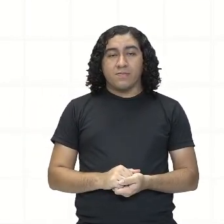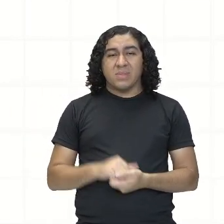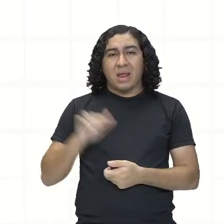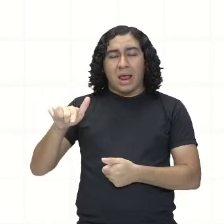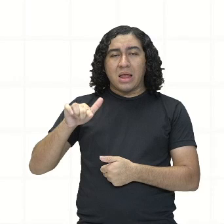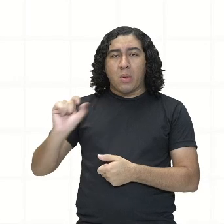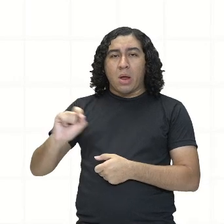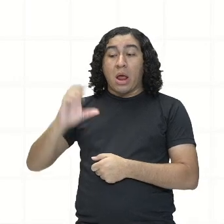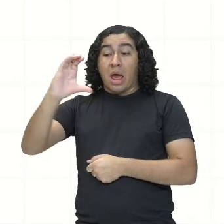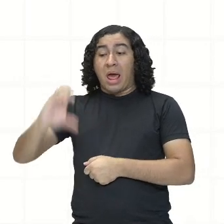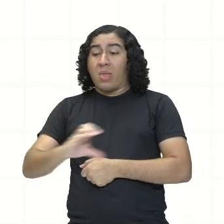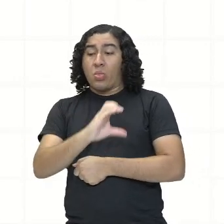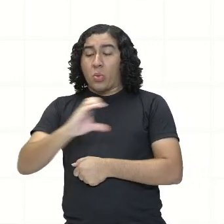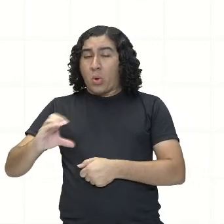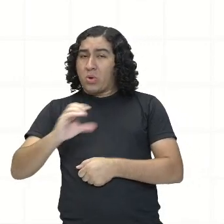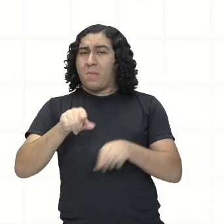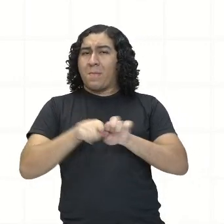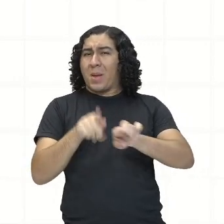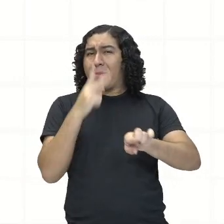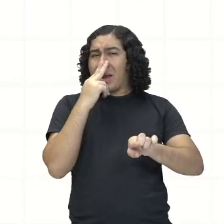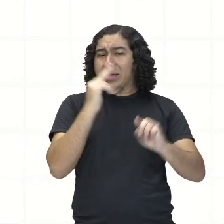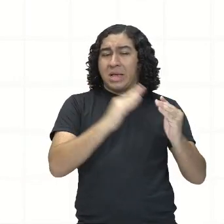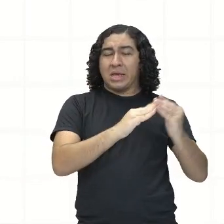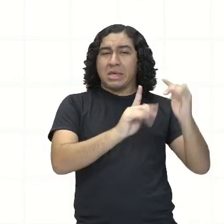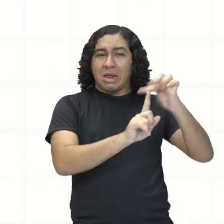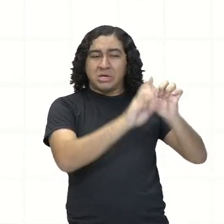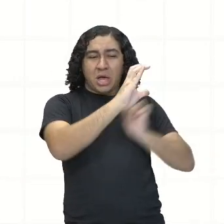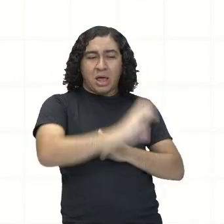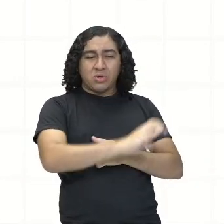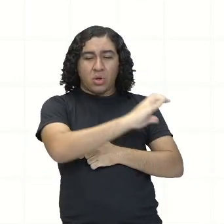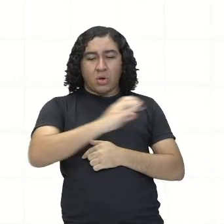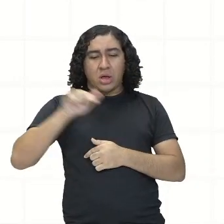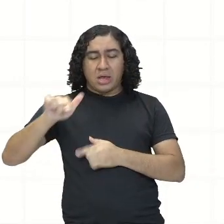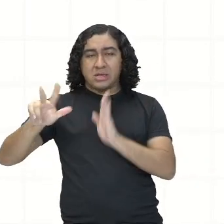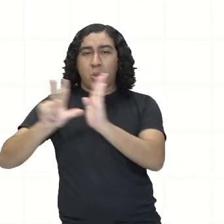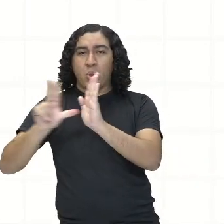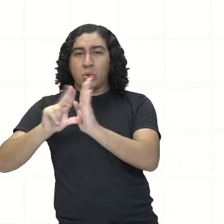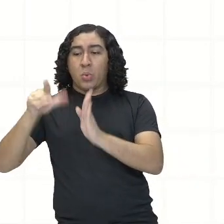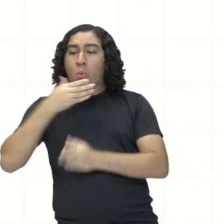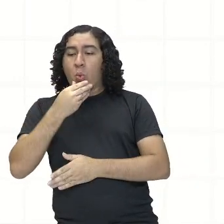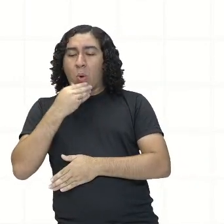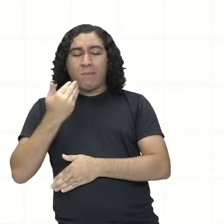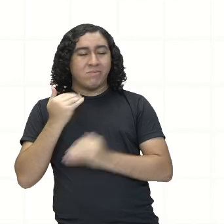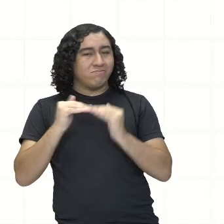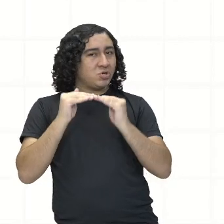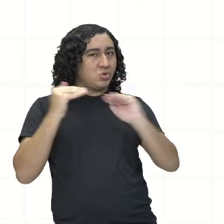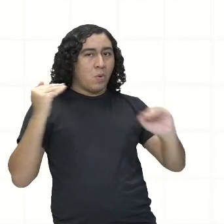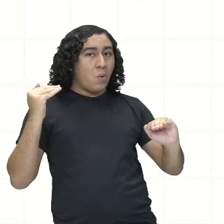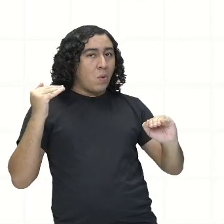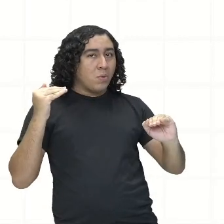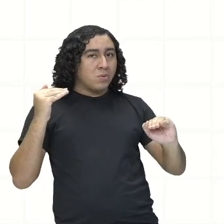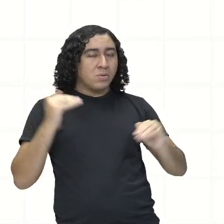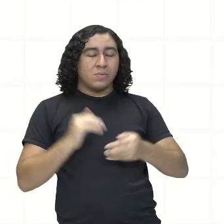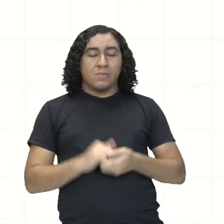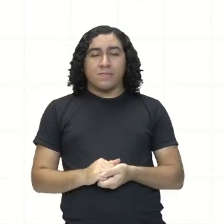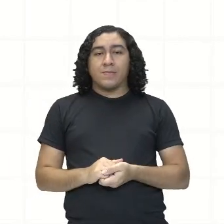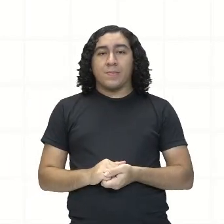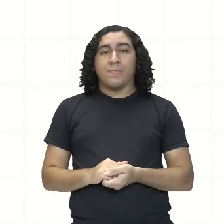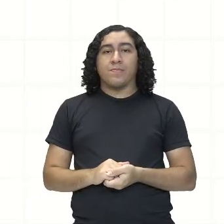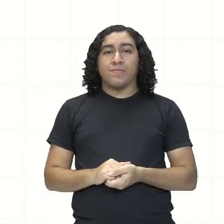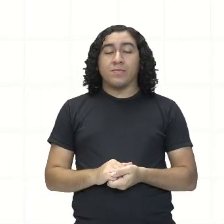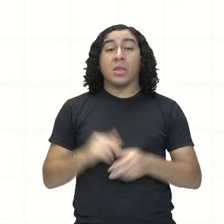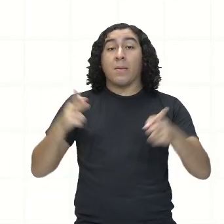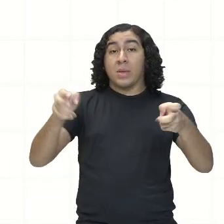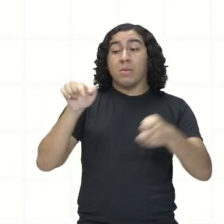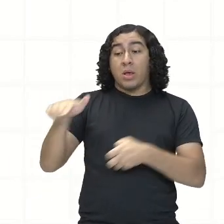insatisfeito com algumas práticas adotadas pela Igreja Católica. Então, observem que Martinho Lutero